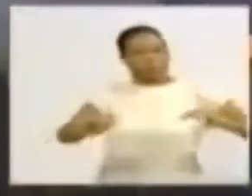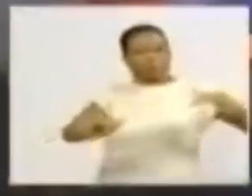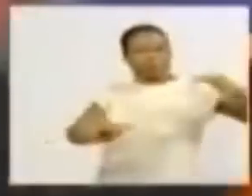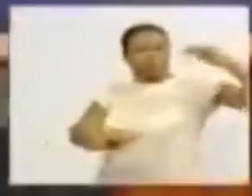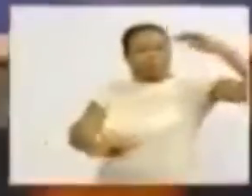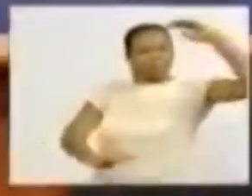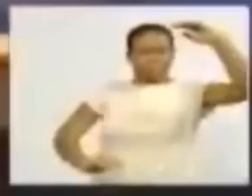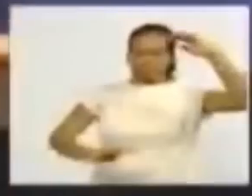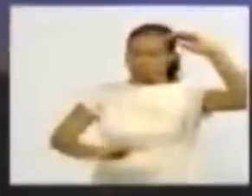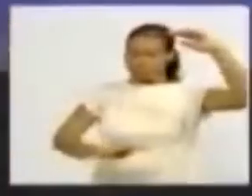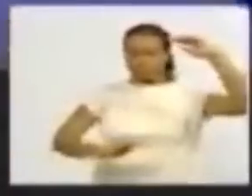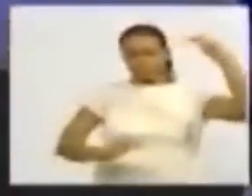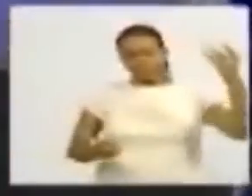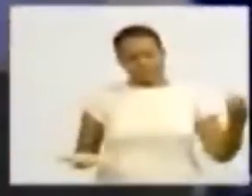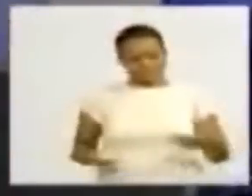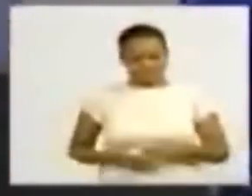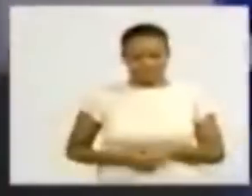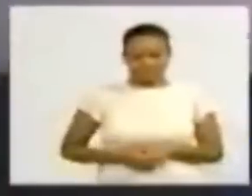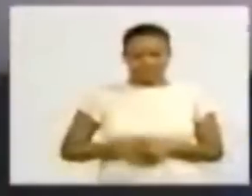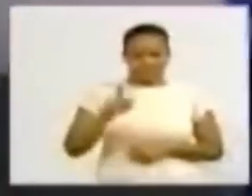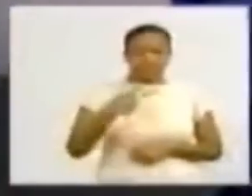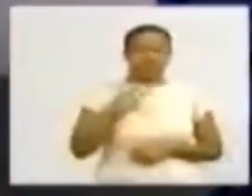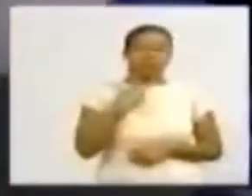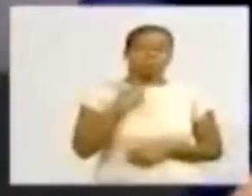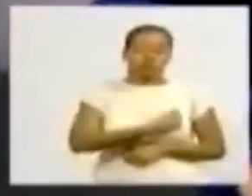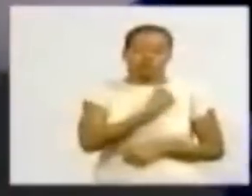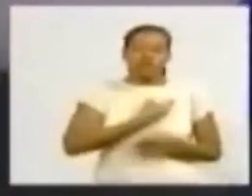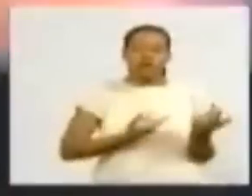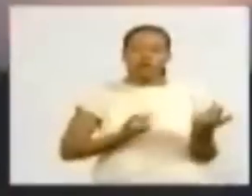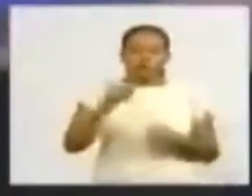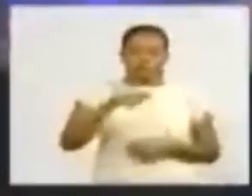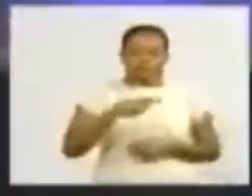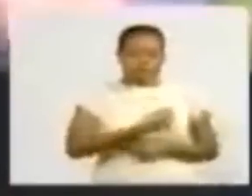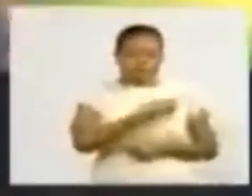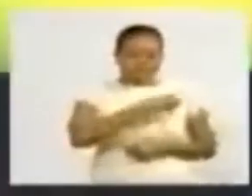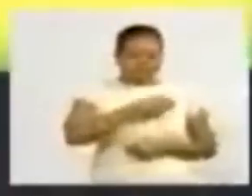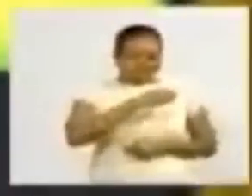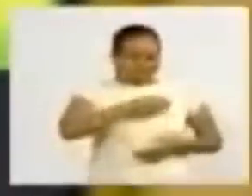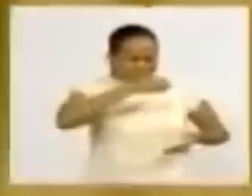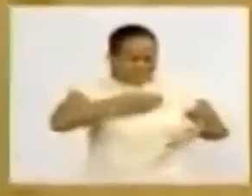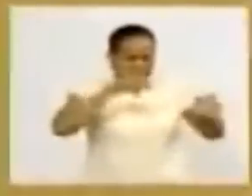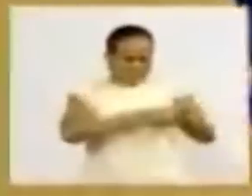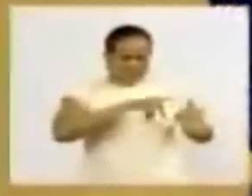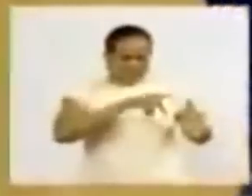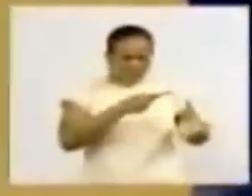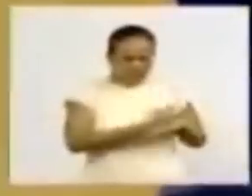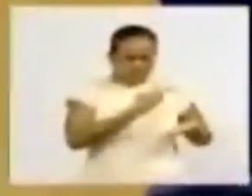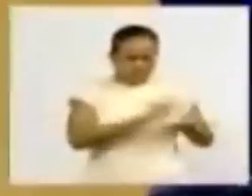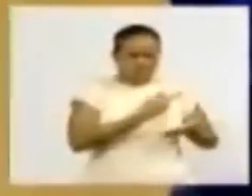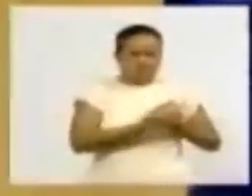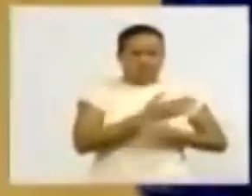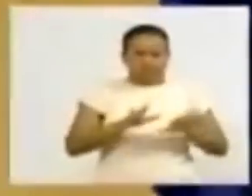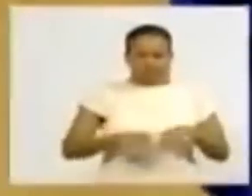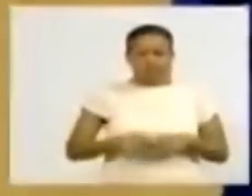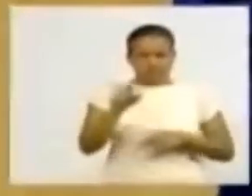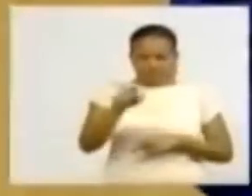Você não tem o direito de viver como se você fosse um miserável, porque você não é. A vida pode ter lhe colocado misérias, mas você